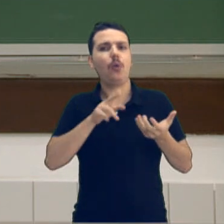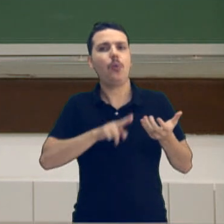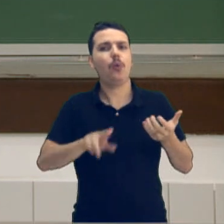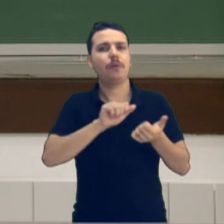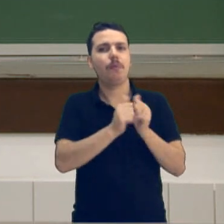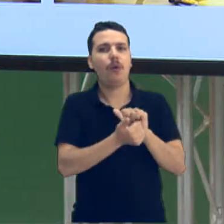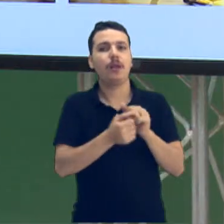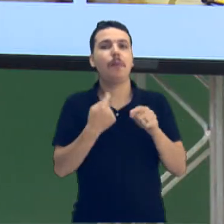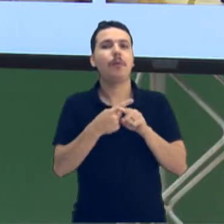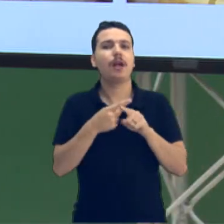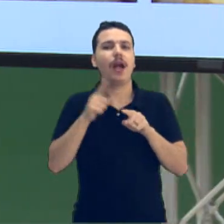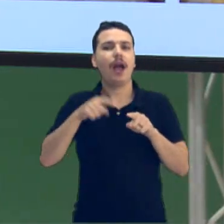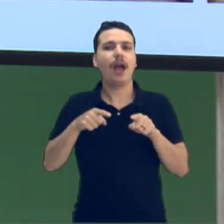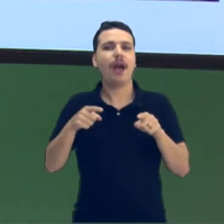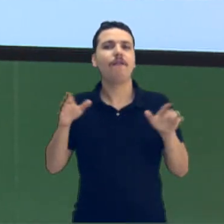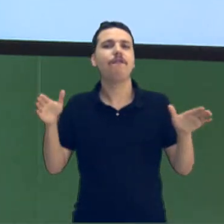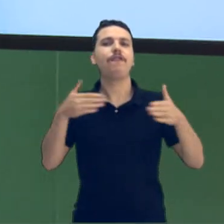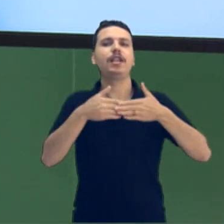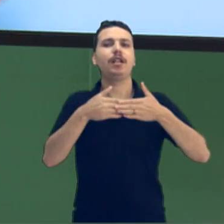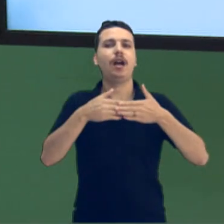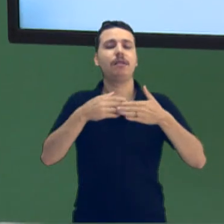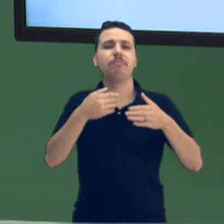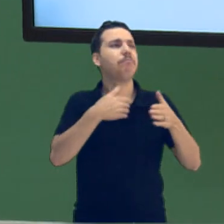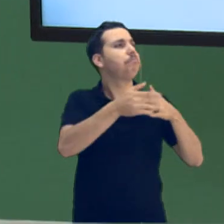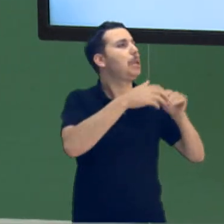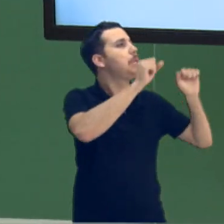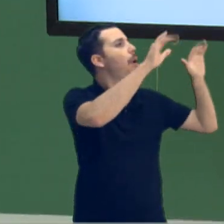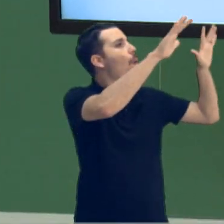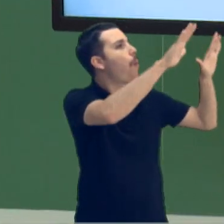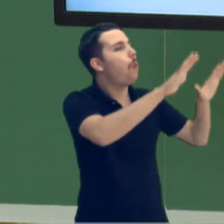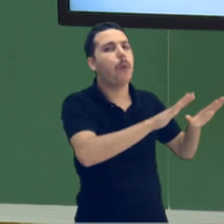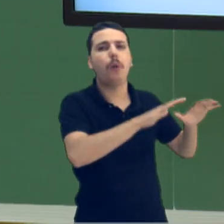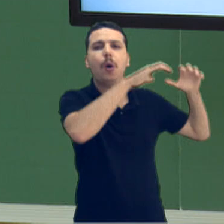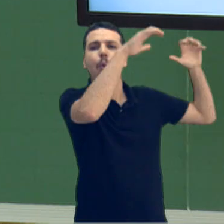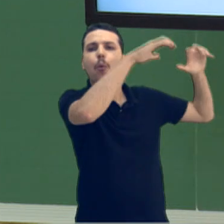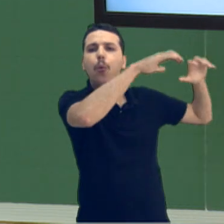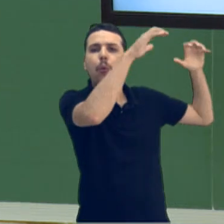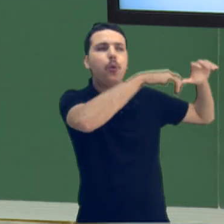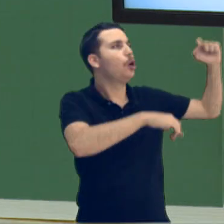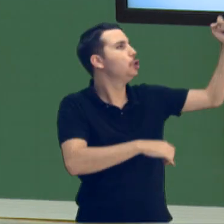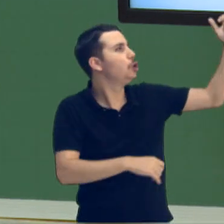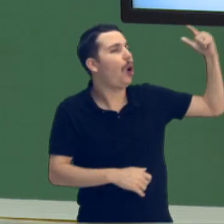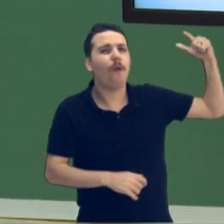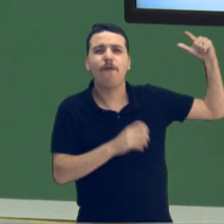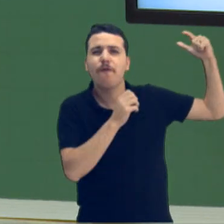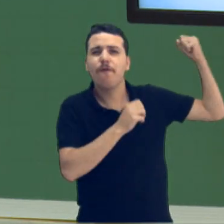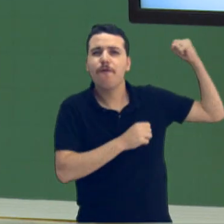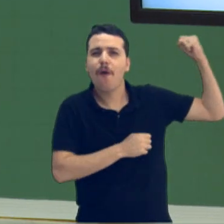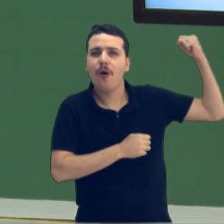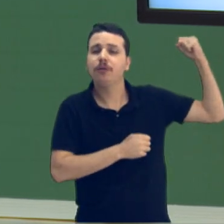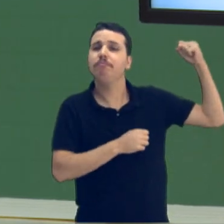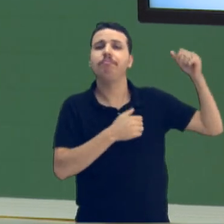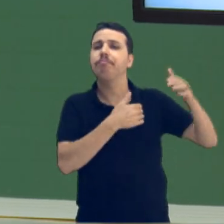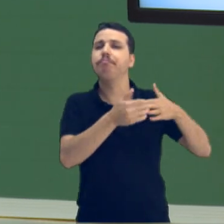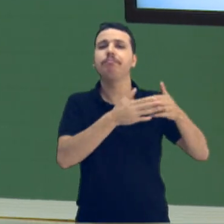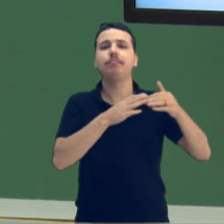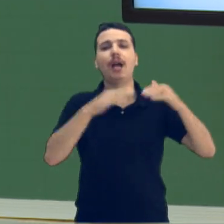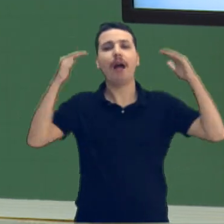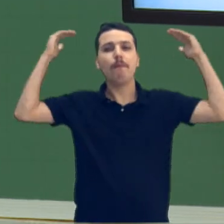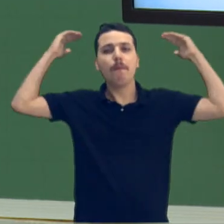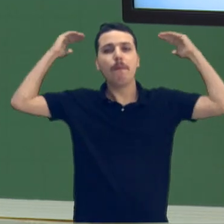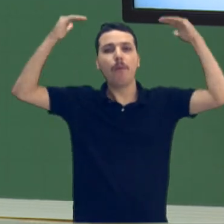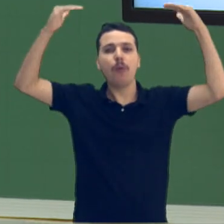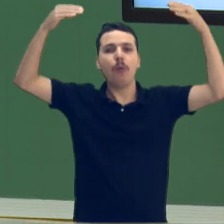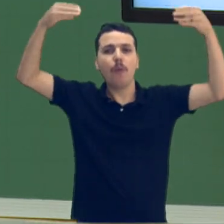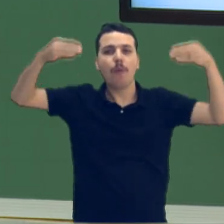do clima, se estiver chovendo, caindo neve, sol muito quente, não tem problema, porque ela é um espaço fechado.